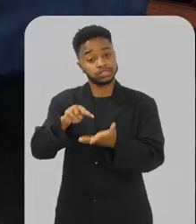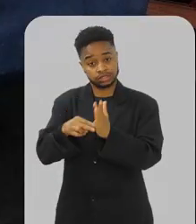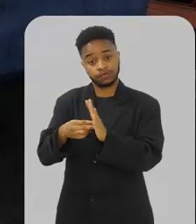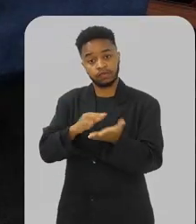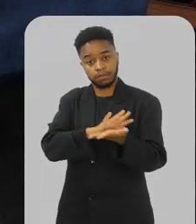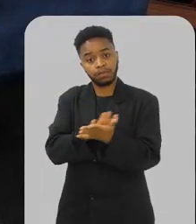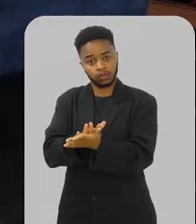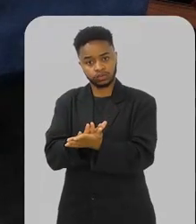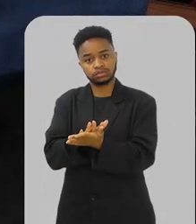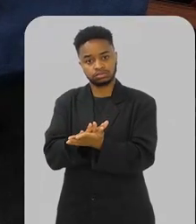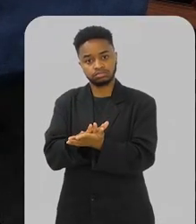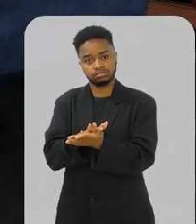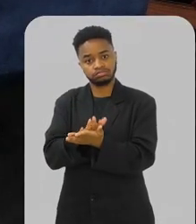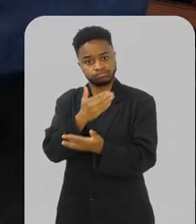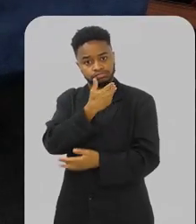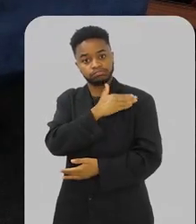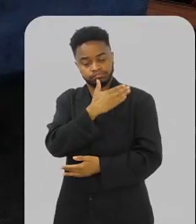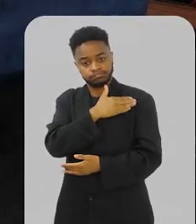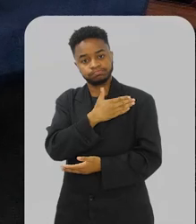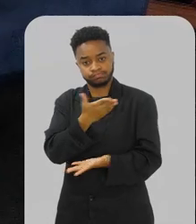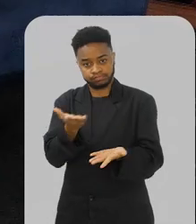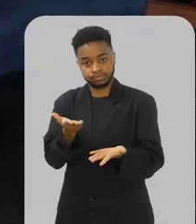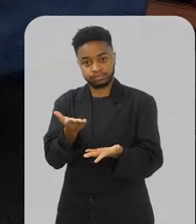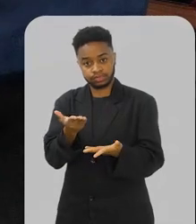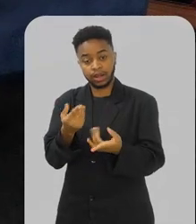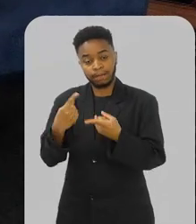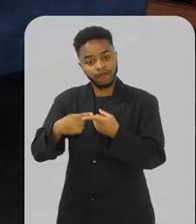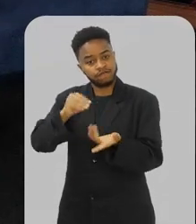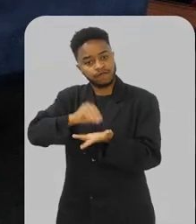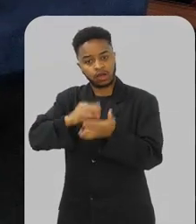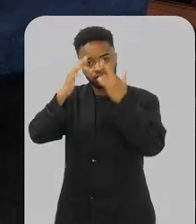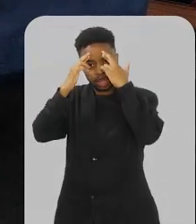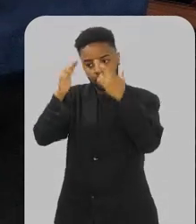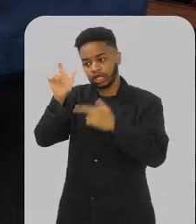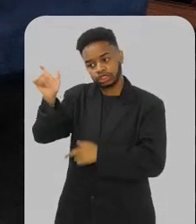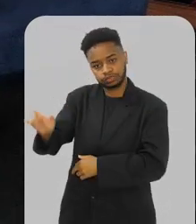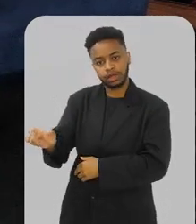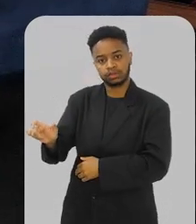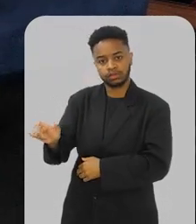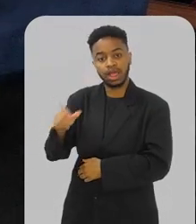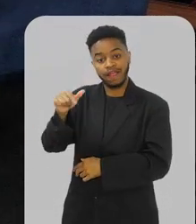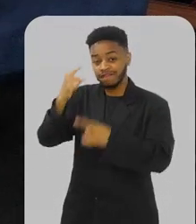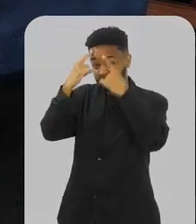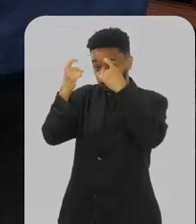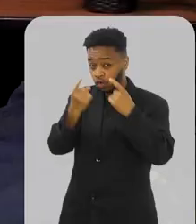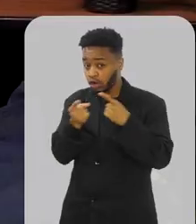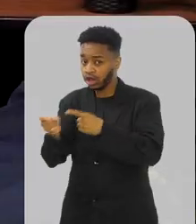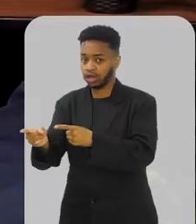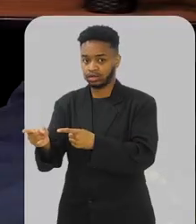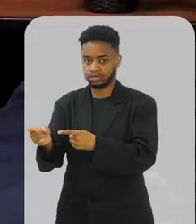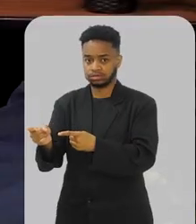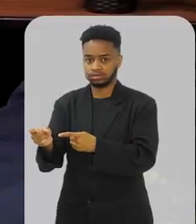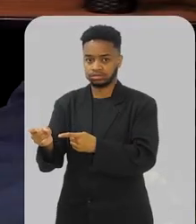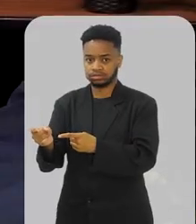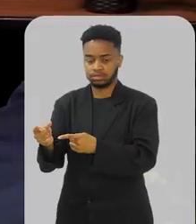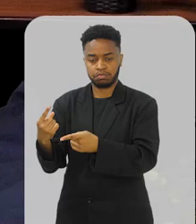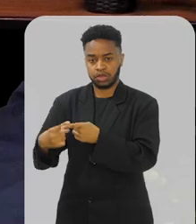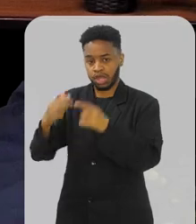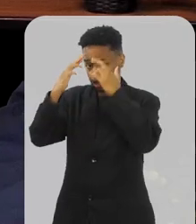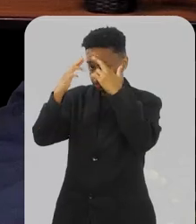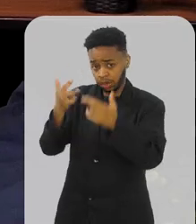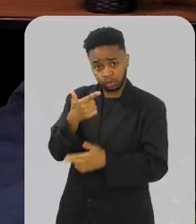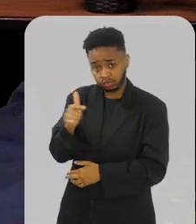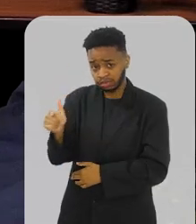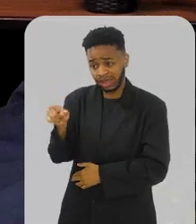uma intolerância. É uma intolerância e uma falta de respeito, né? É uma violência com o próximo. Porque você não está